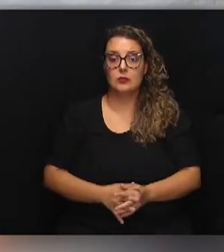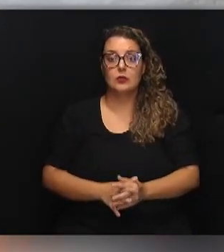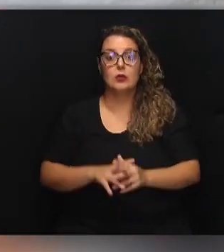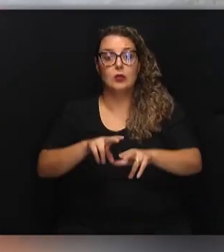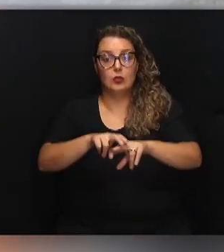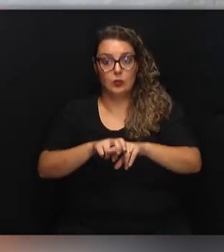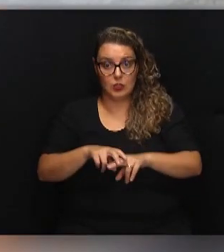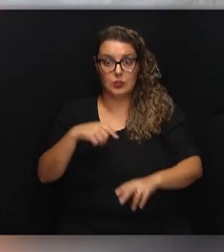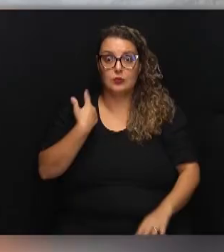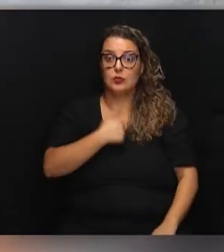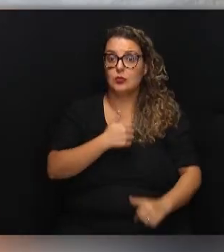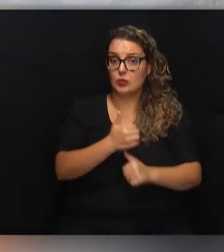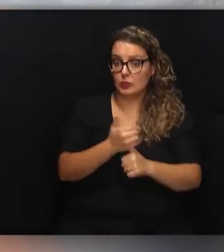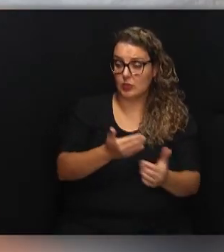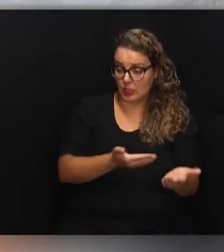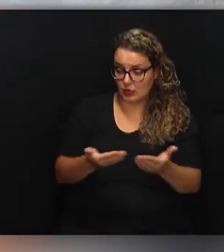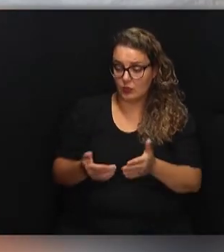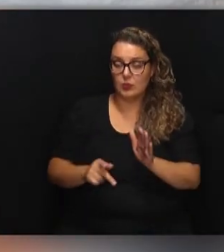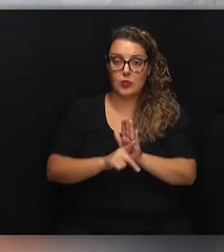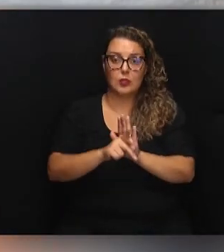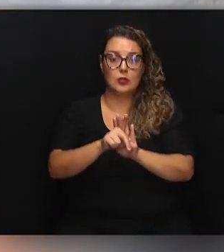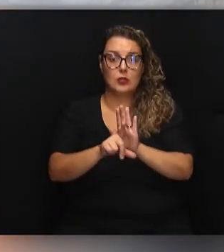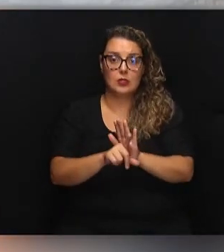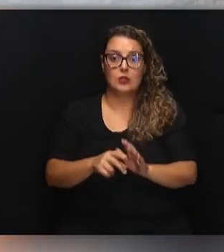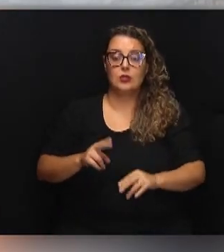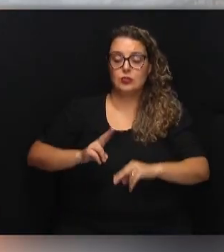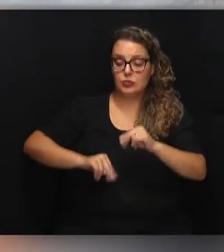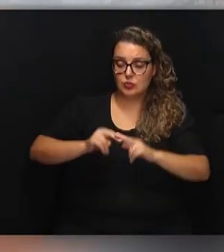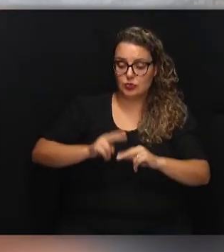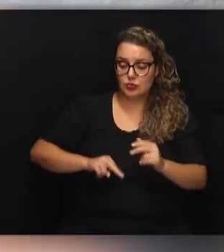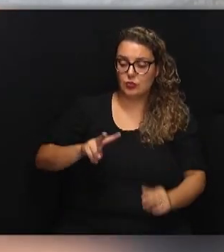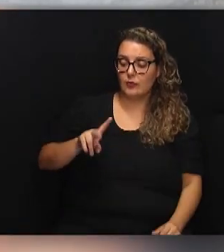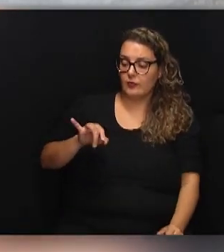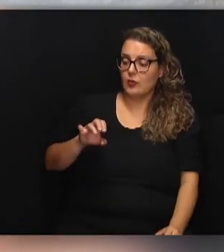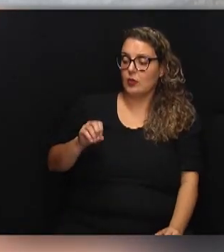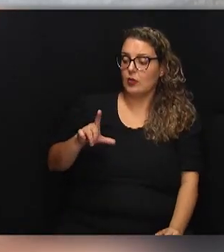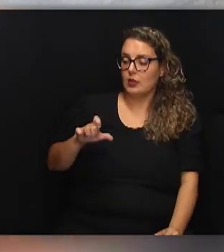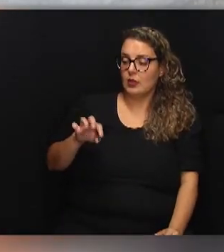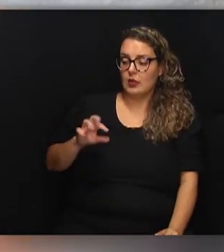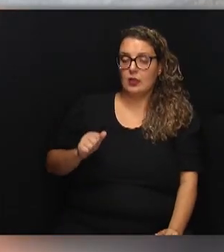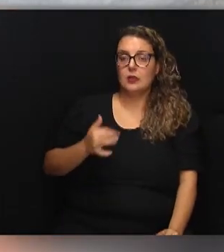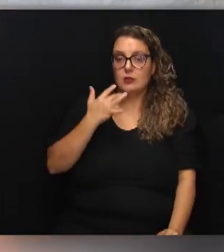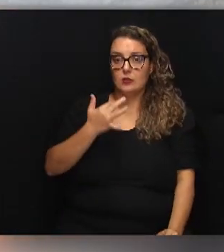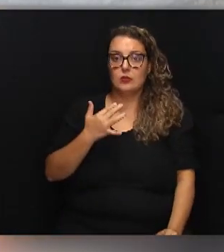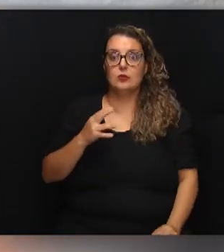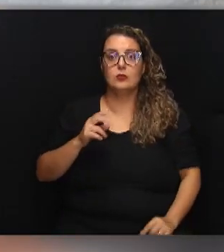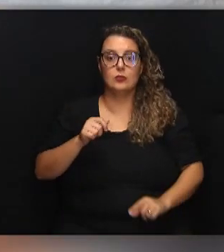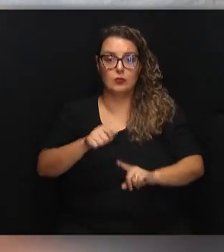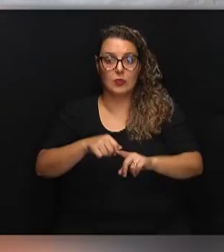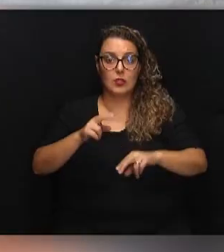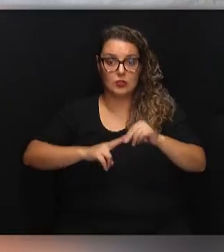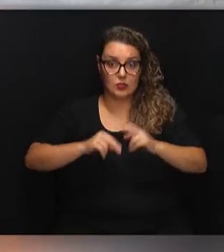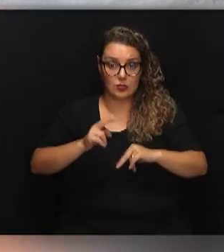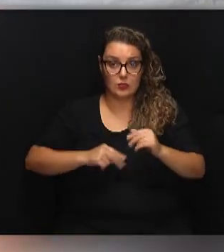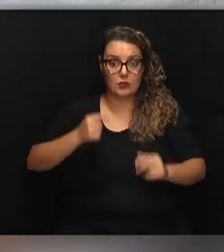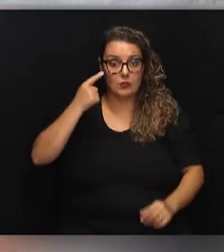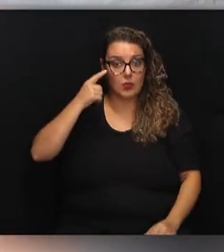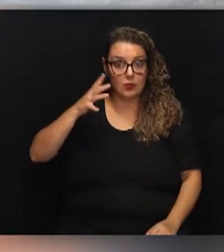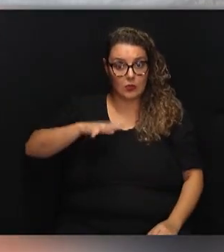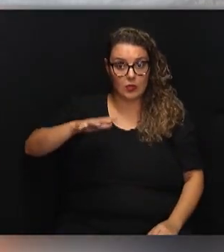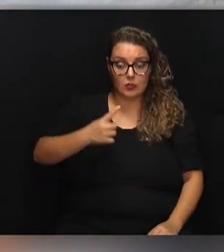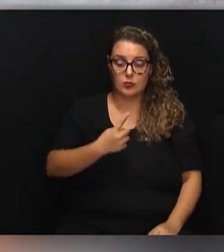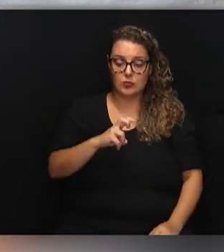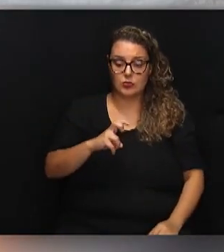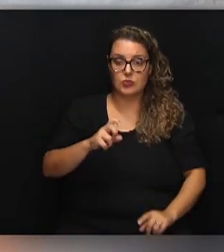o nosso mandato apresentou o projeto de lei, Junho Violeta, que é para poder, no mês de junho, fazendo alusão ao dia 15 de junho, mas o